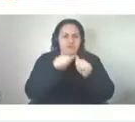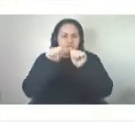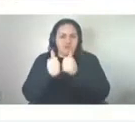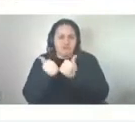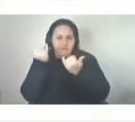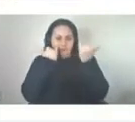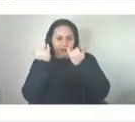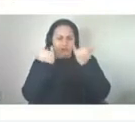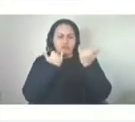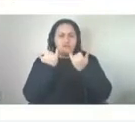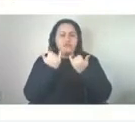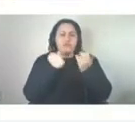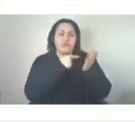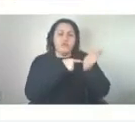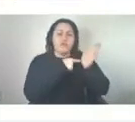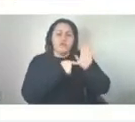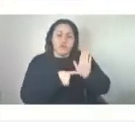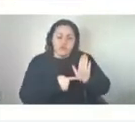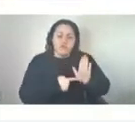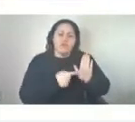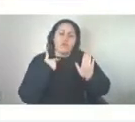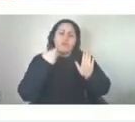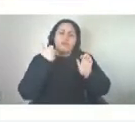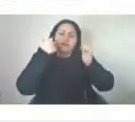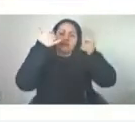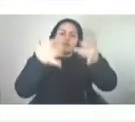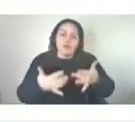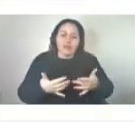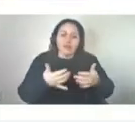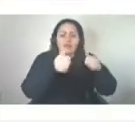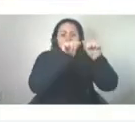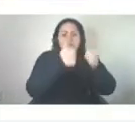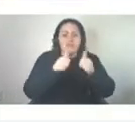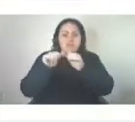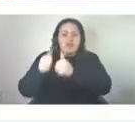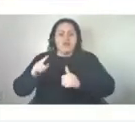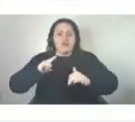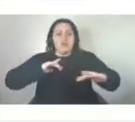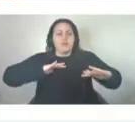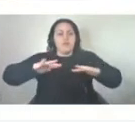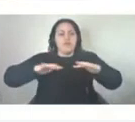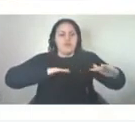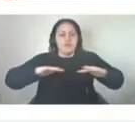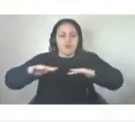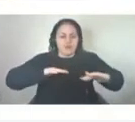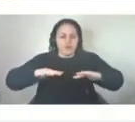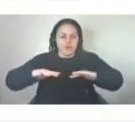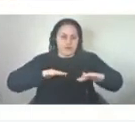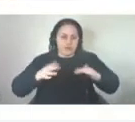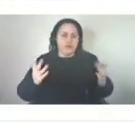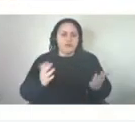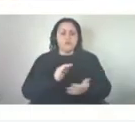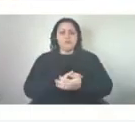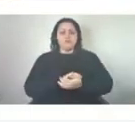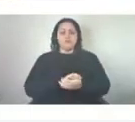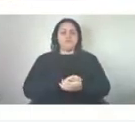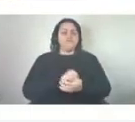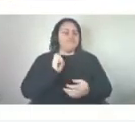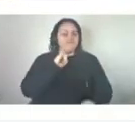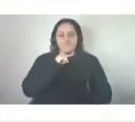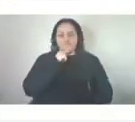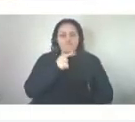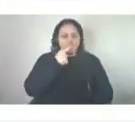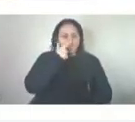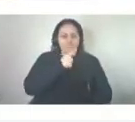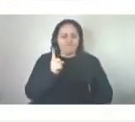para mostrar essas imagens em movimento, em ação. Tá? Então, se não for possível passar o